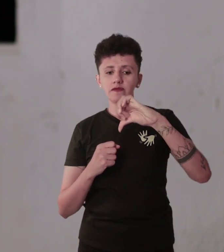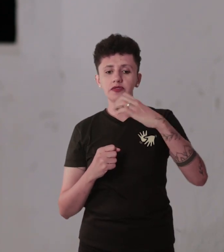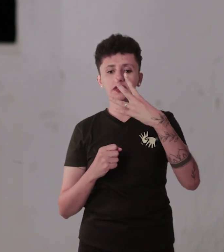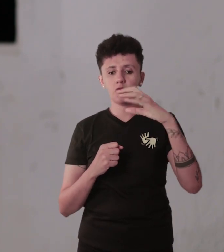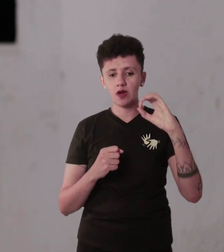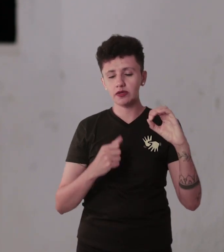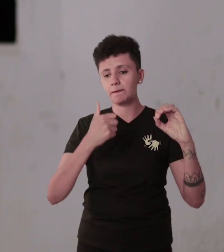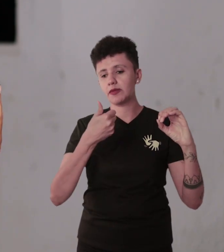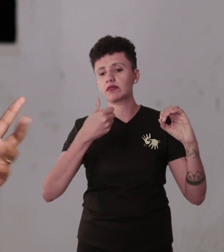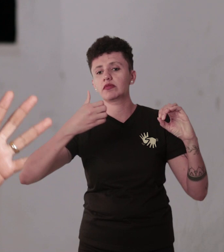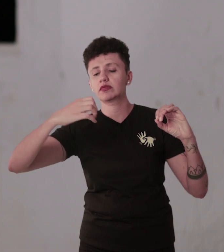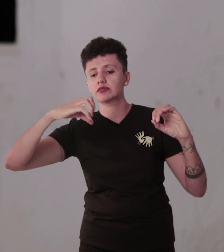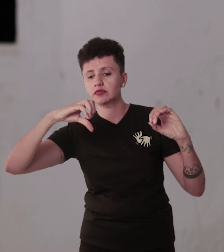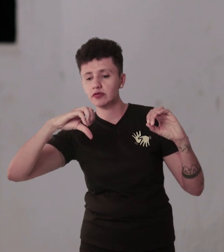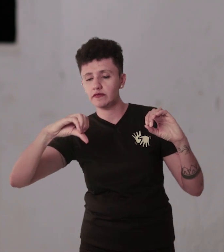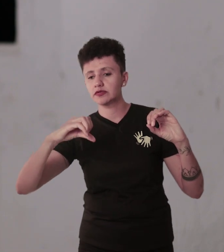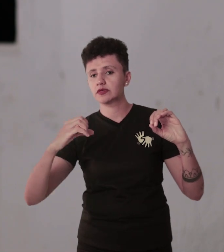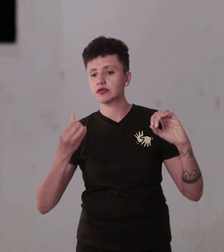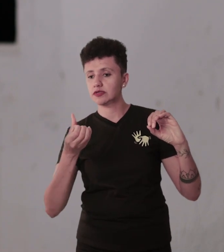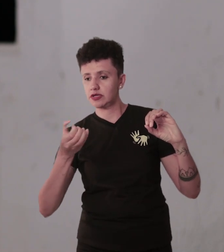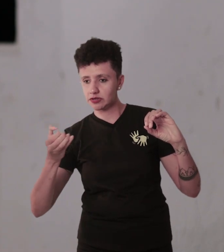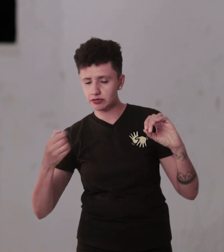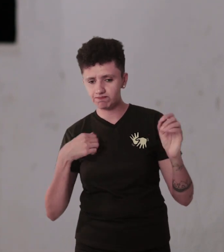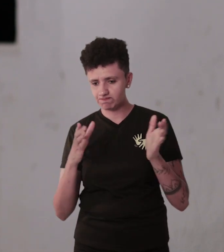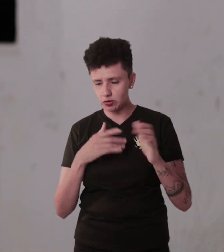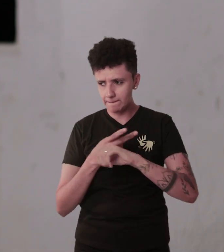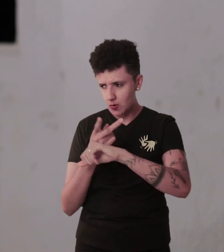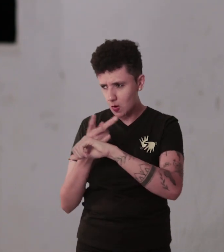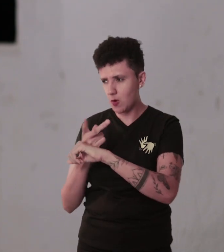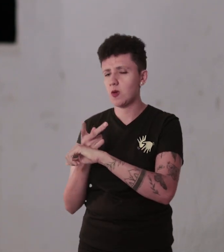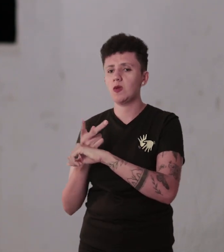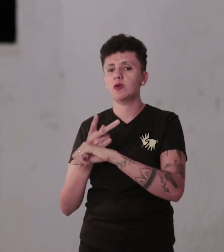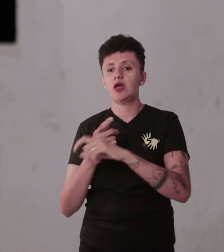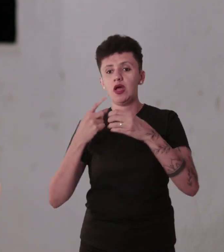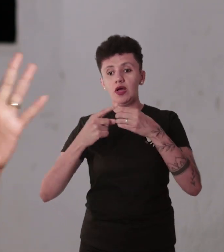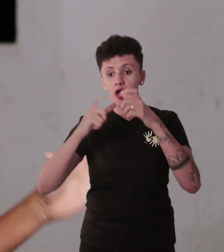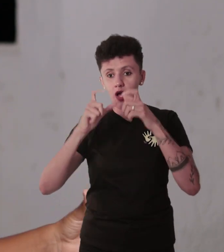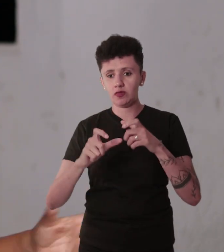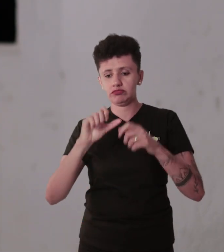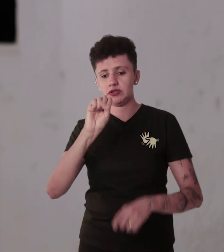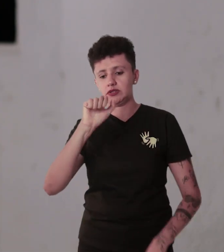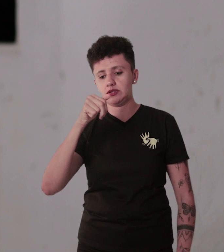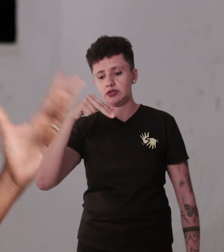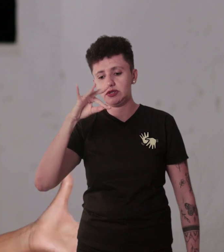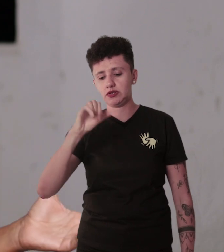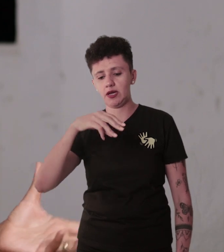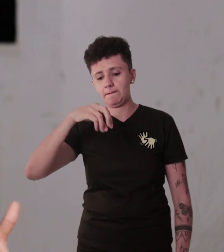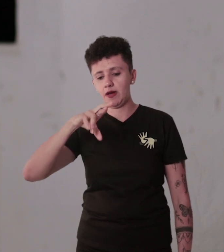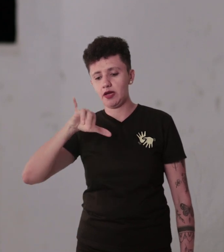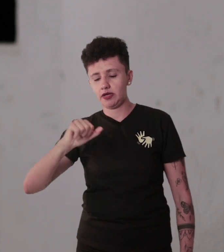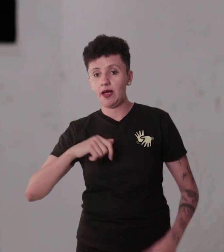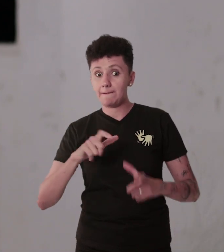a 1960, em uma comunidadezinha, aqui, uma localidade chamada Santa Maria, porque lá era o paraíso